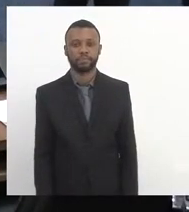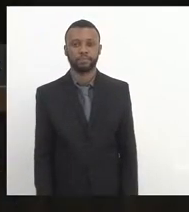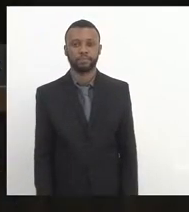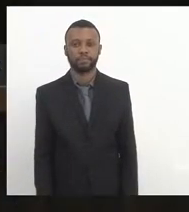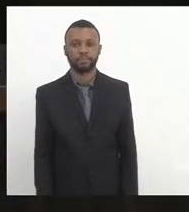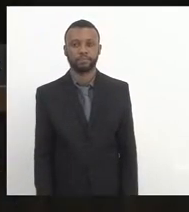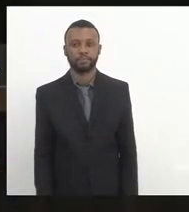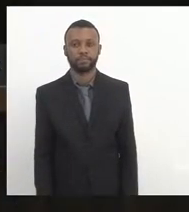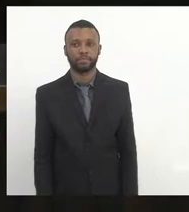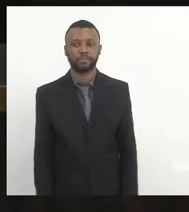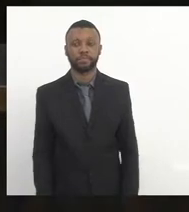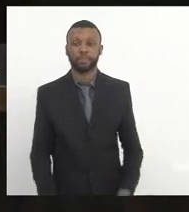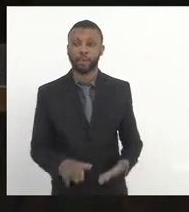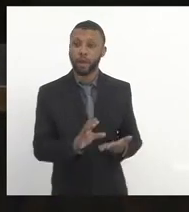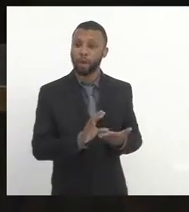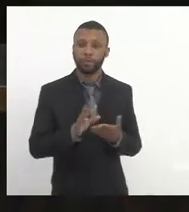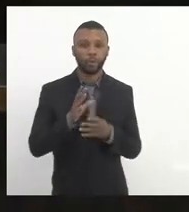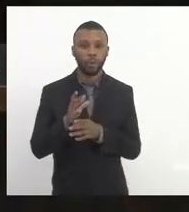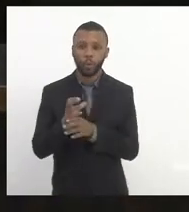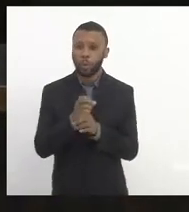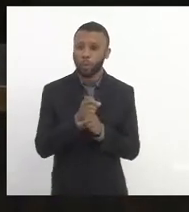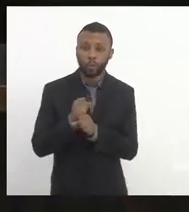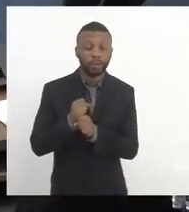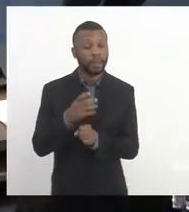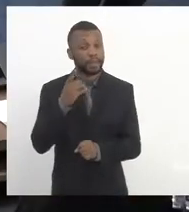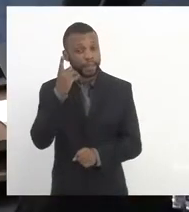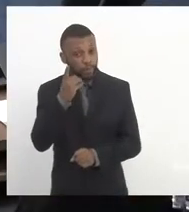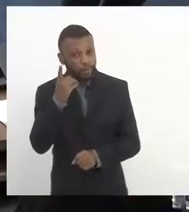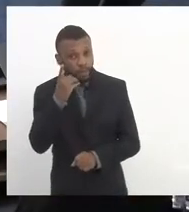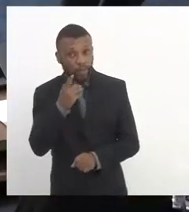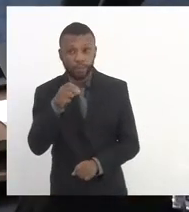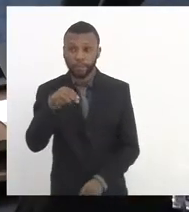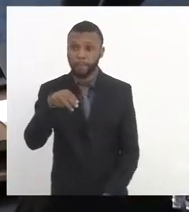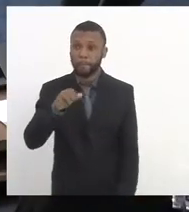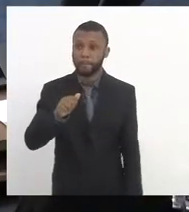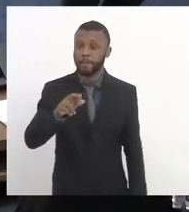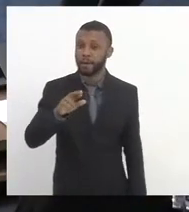Pela Comissão de Orçamento, deputado Márcio Pacheco.